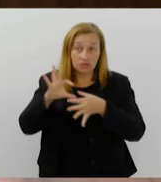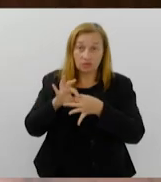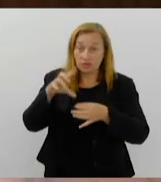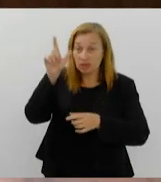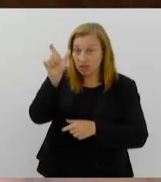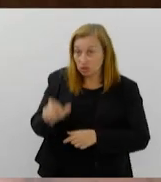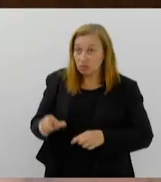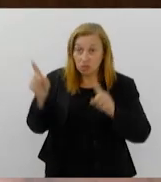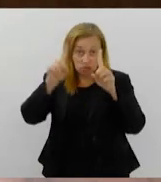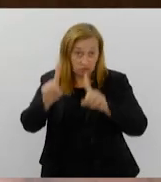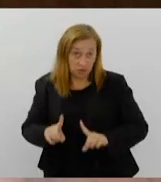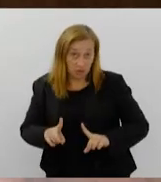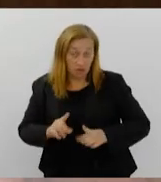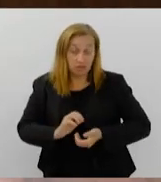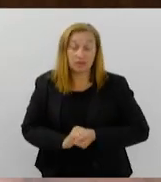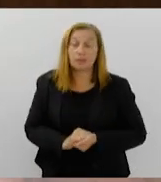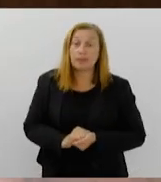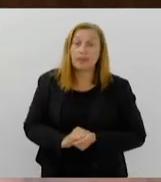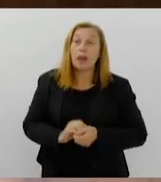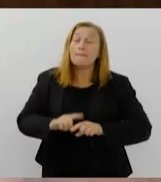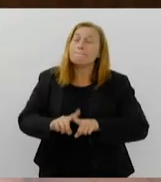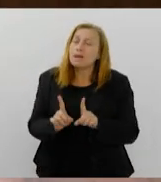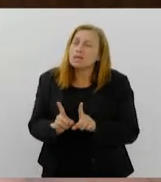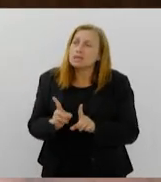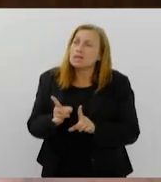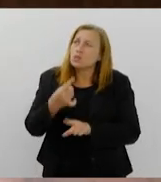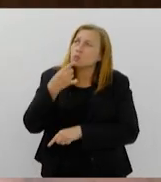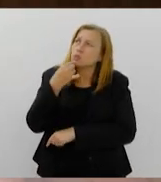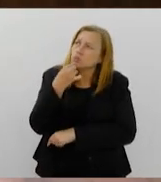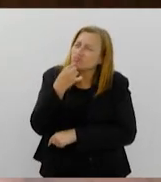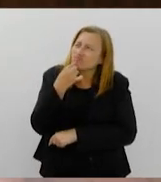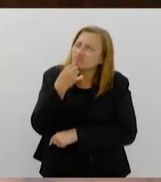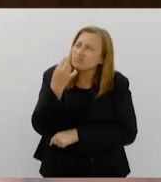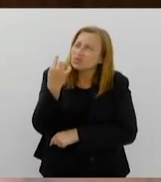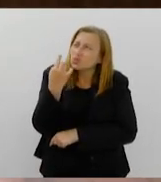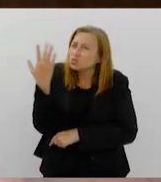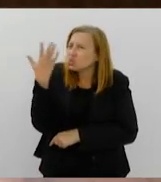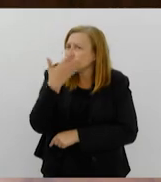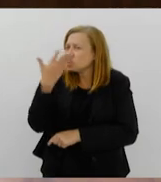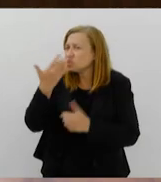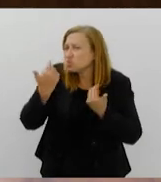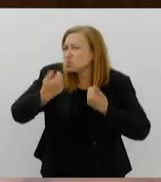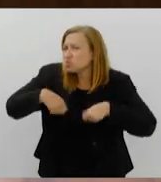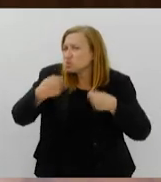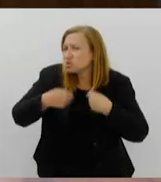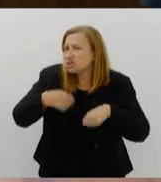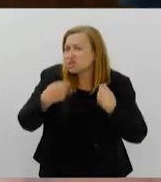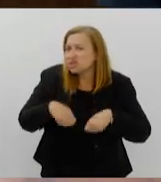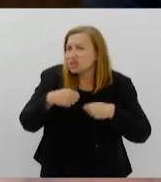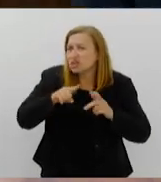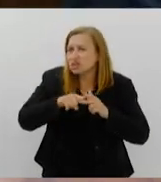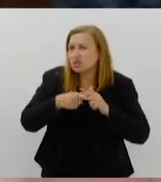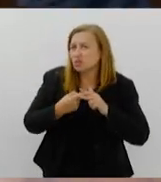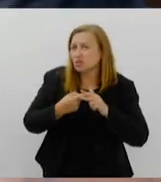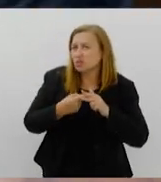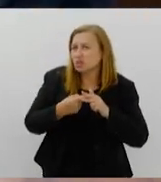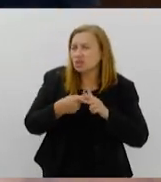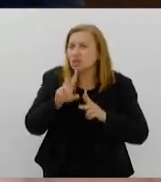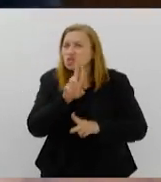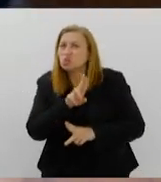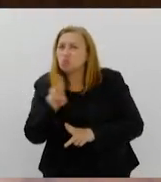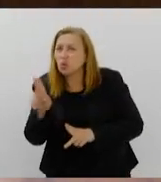com deficiências, mas eu não vejo necessidade de alteração de